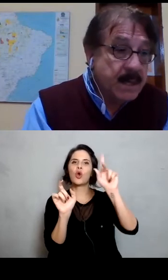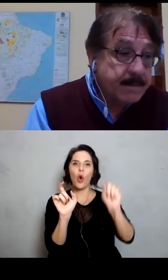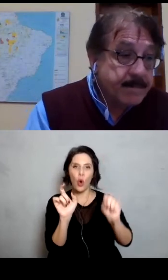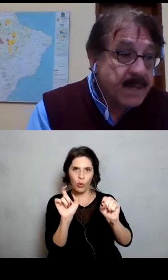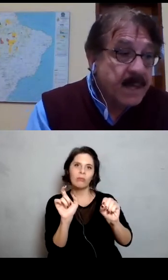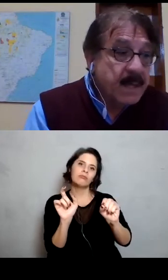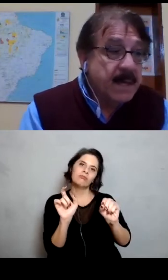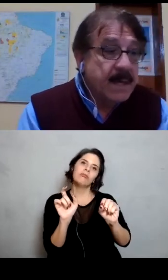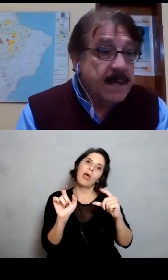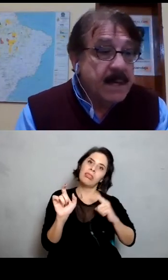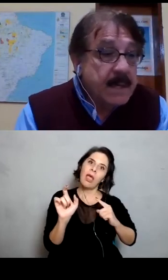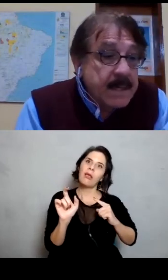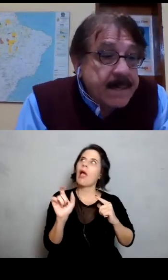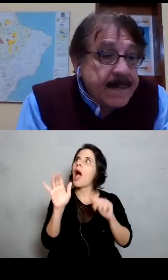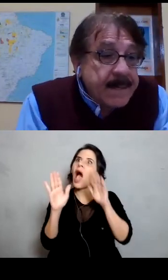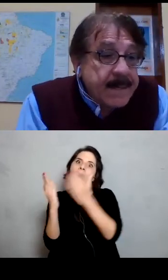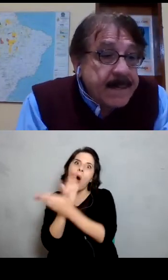também não têm.